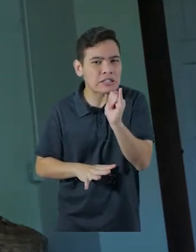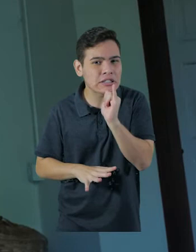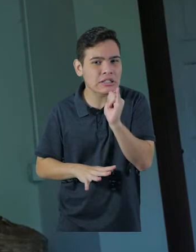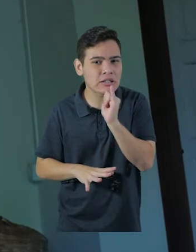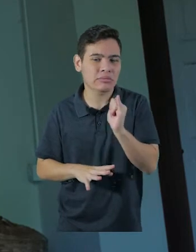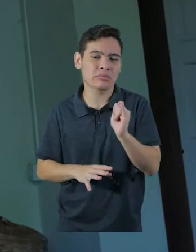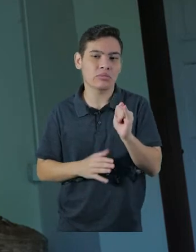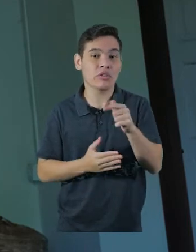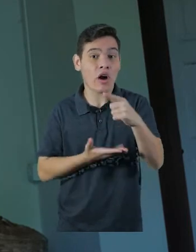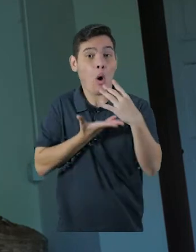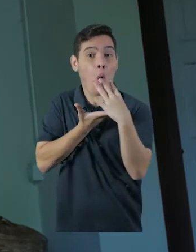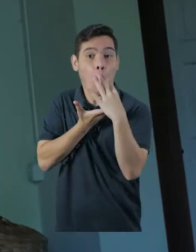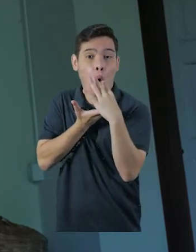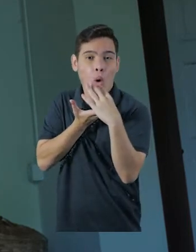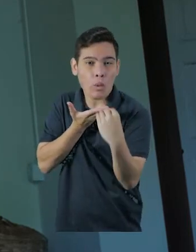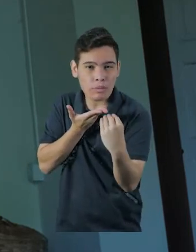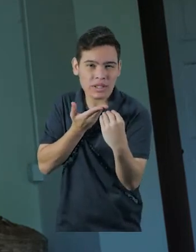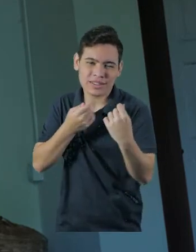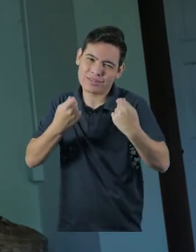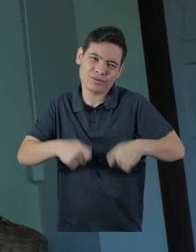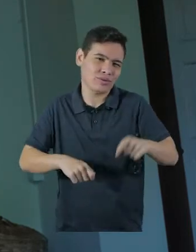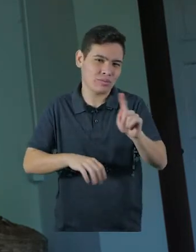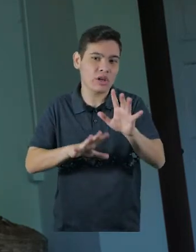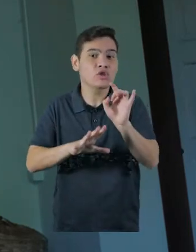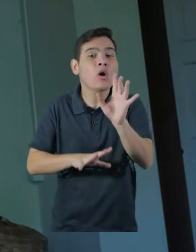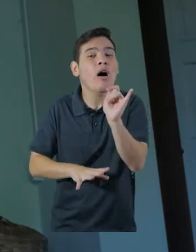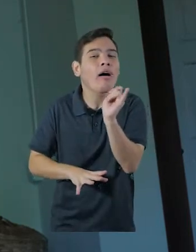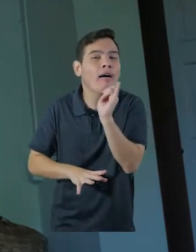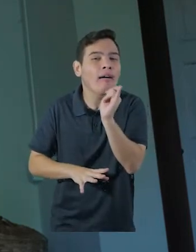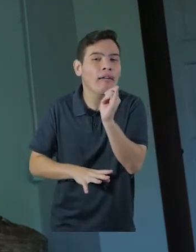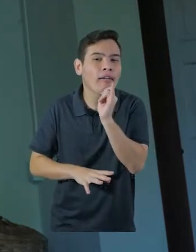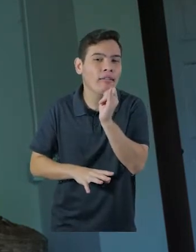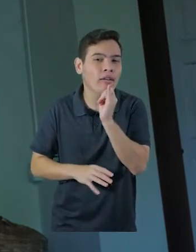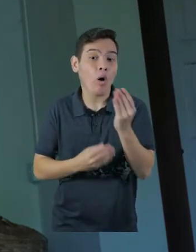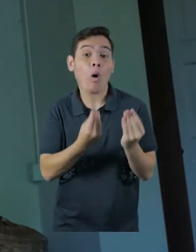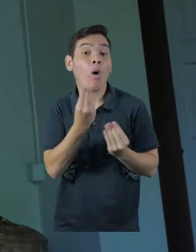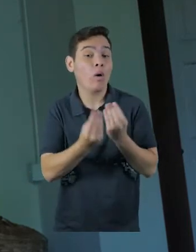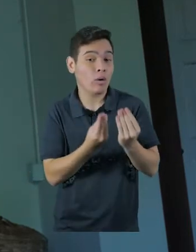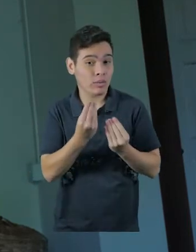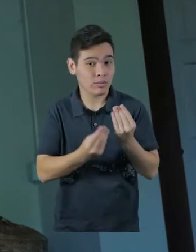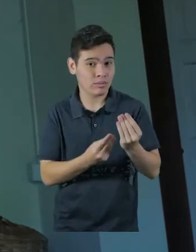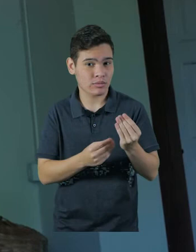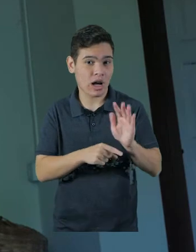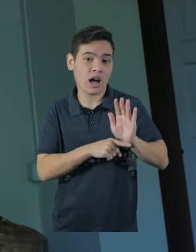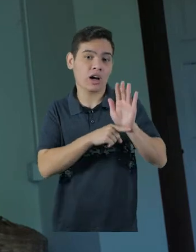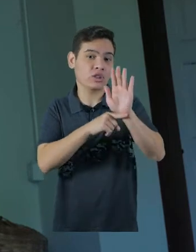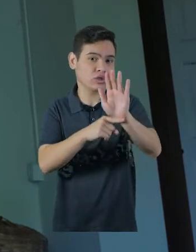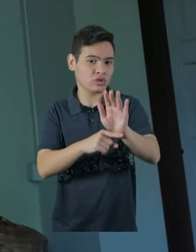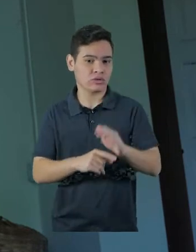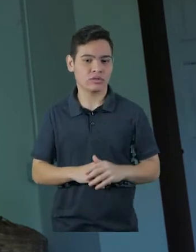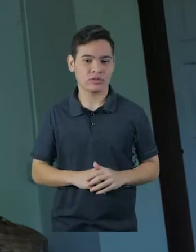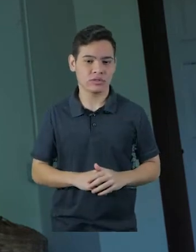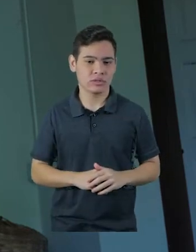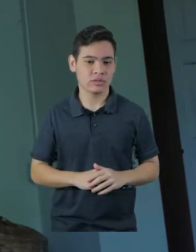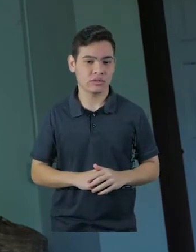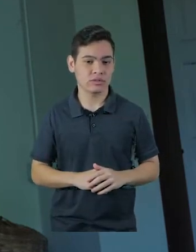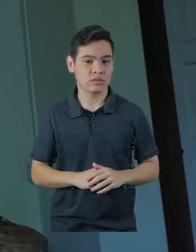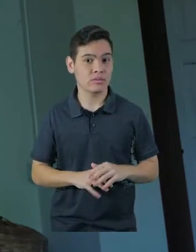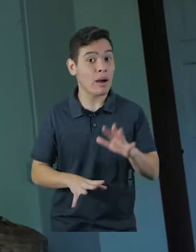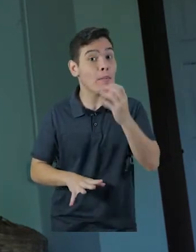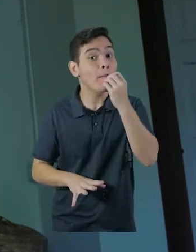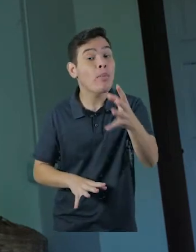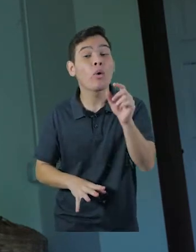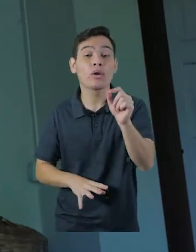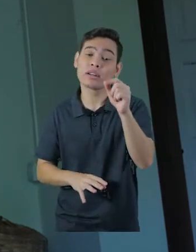ser copiado, é um exemplo de como dançar com a cadeira. Mas a proposta é você investigar por si